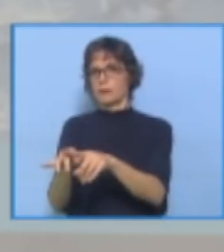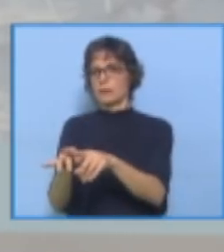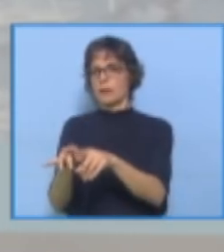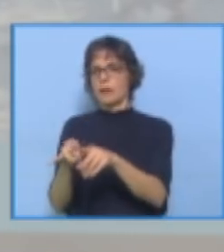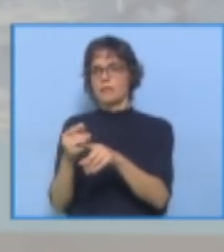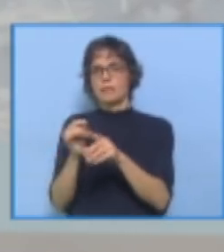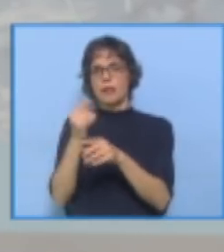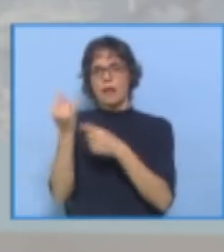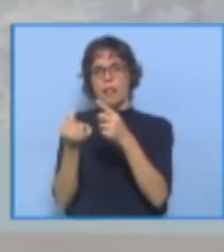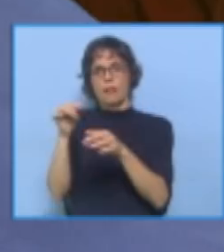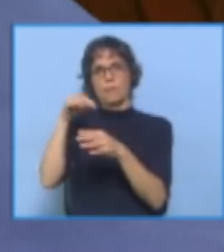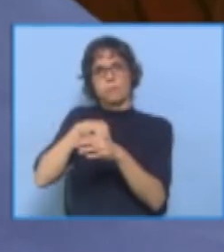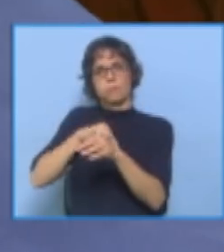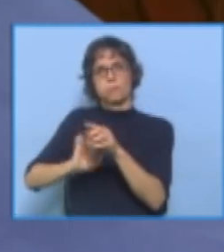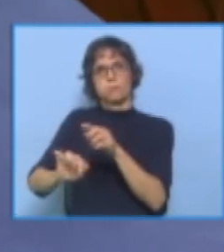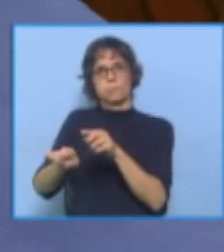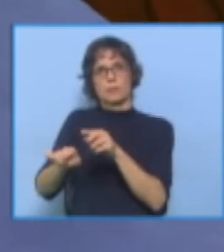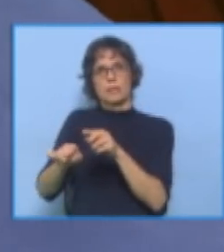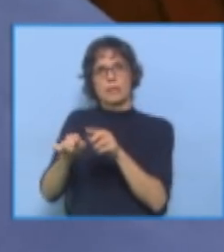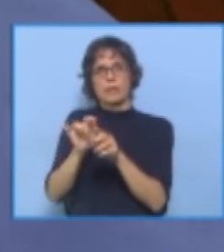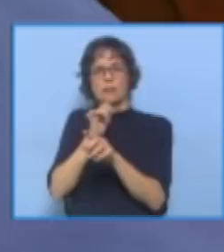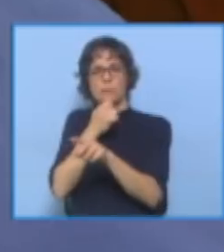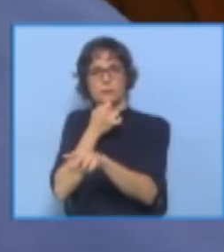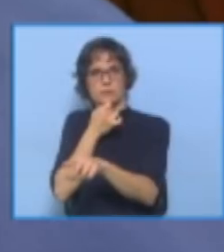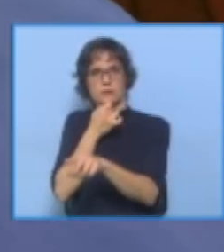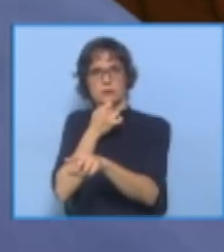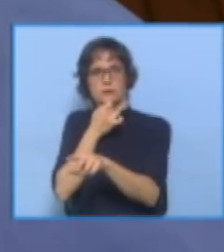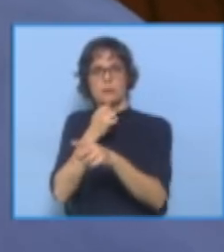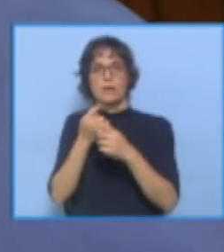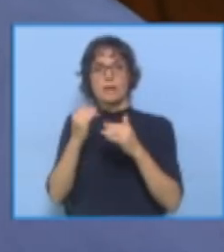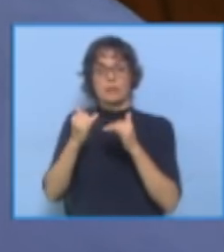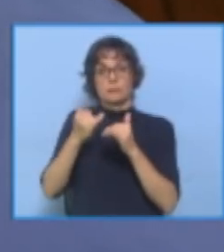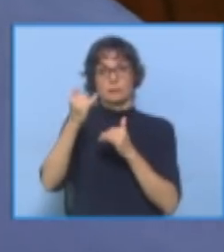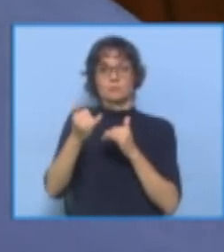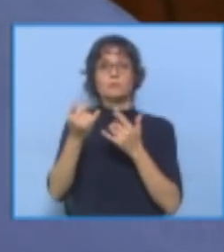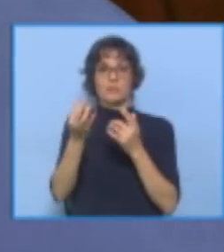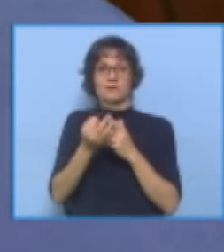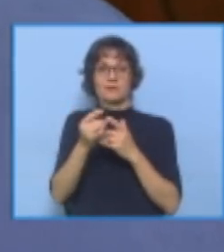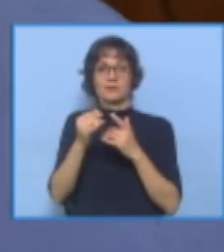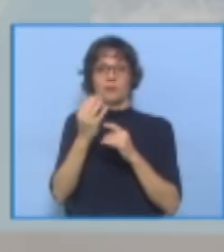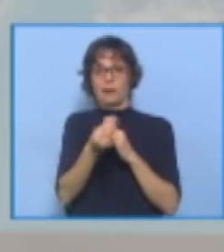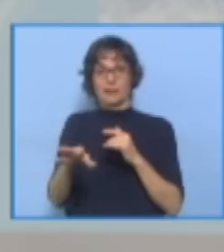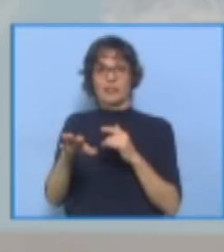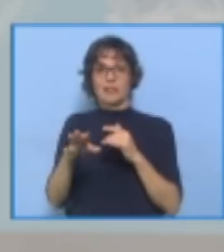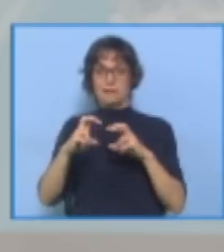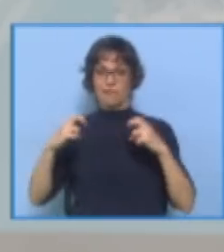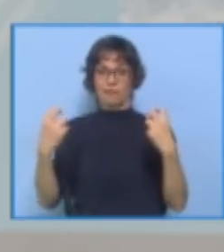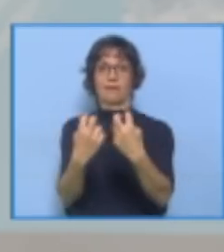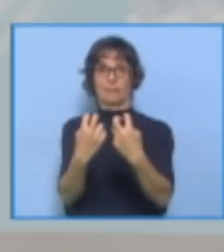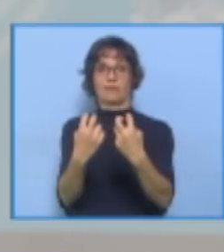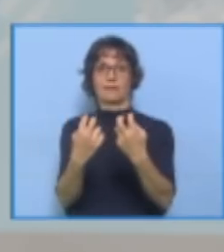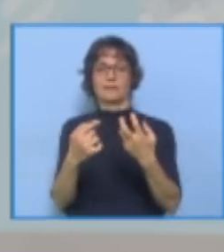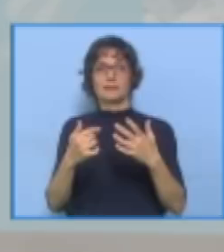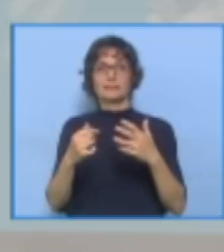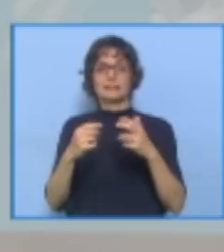misterioso, de muito maior do que eles, de tal forma que, mais tarde, a criança tinha o lugar de honra à mesa, mesmo quando tinham visitas importantes lá em